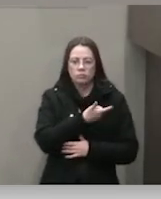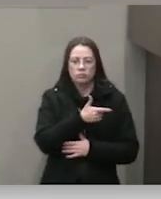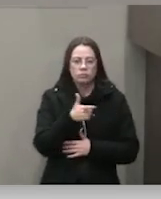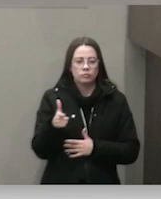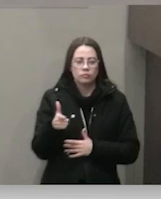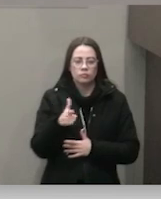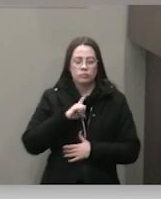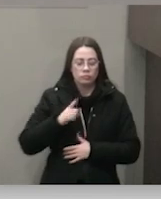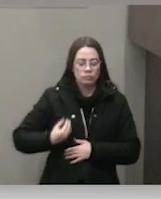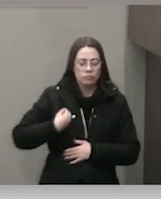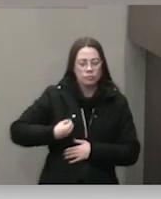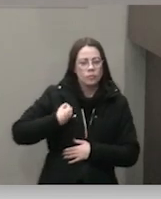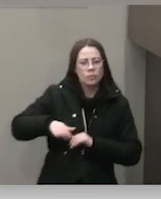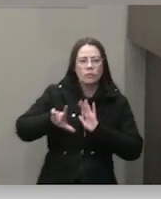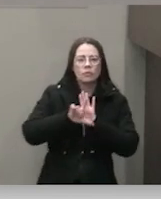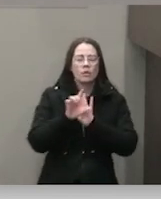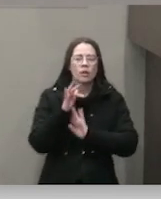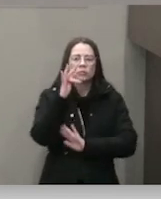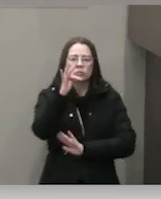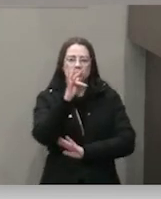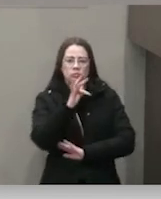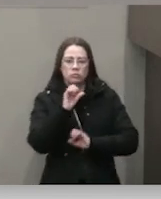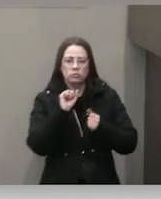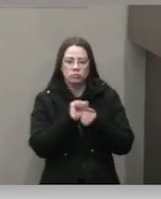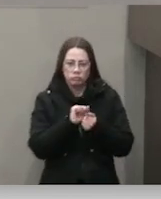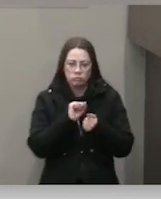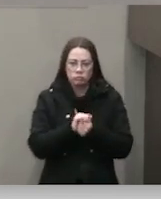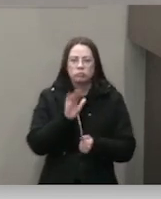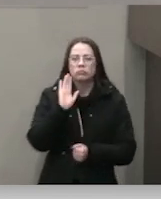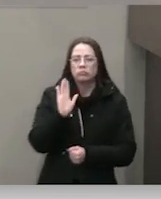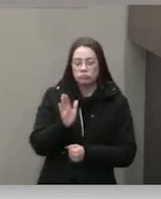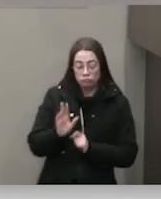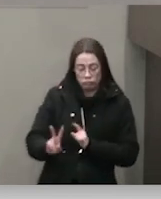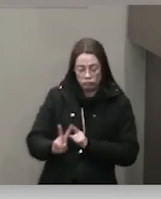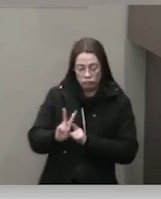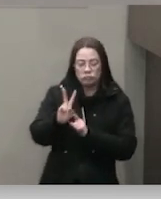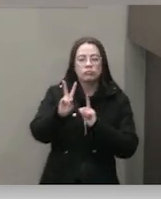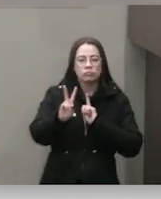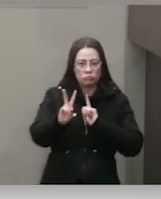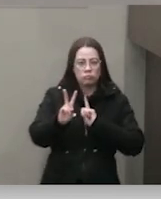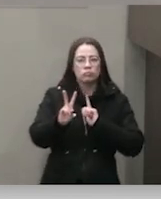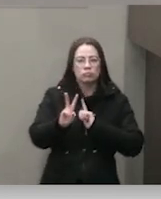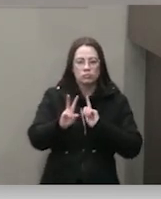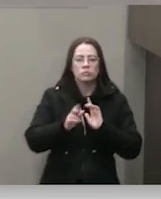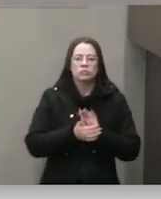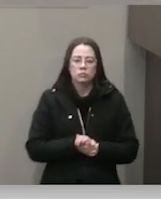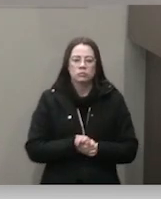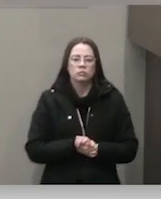conforme uma lei federal que existe, tá? E é válida, ainda